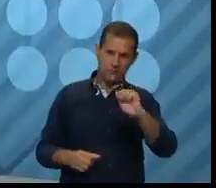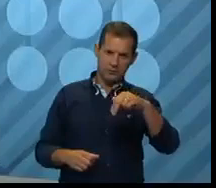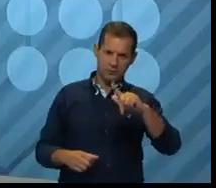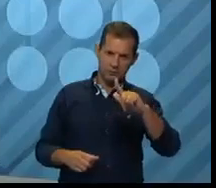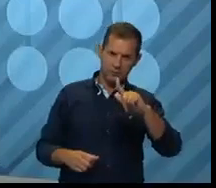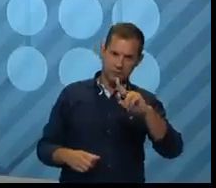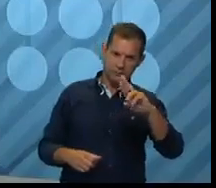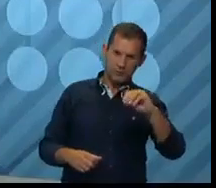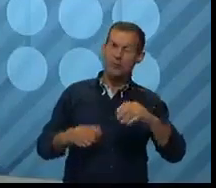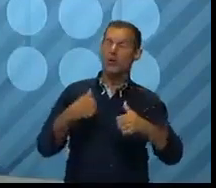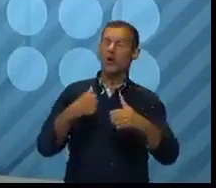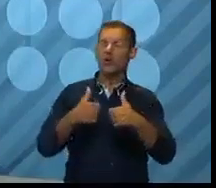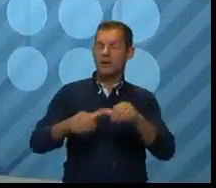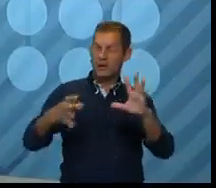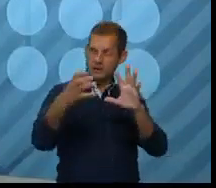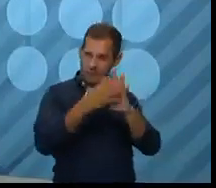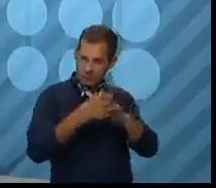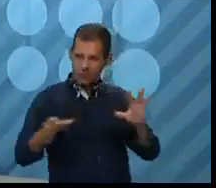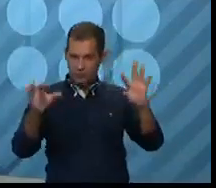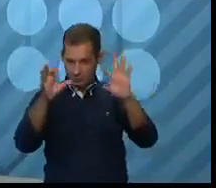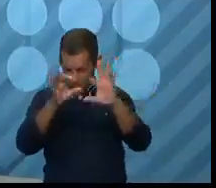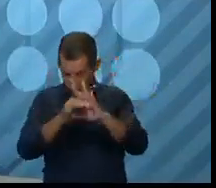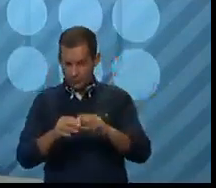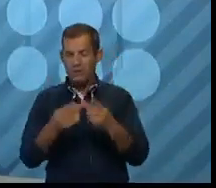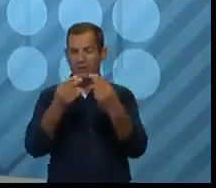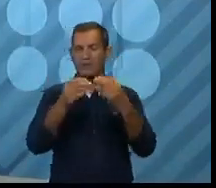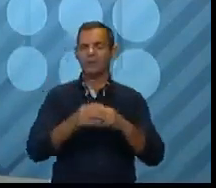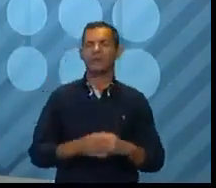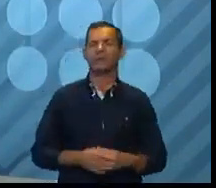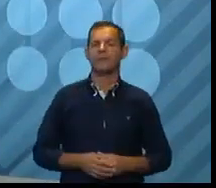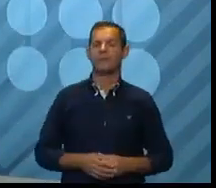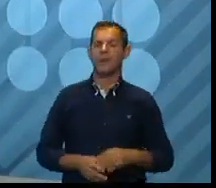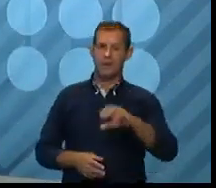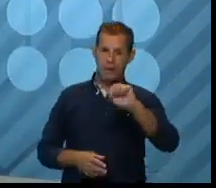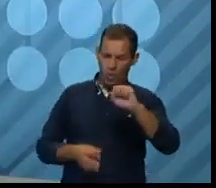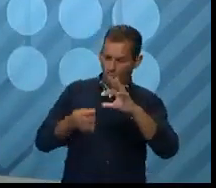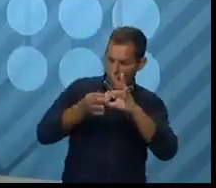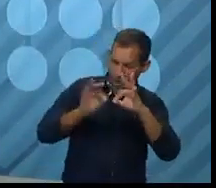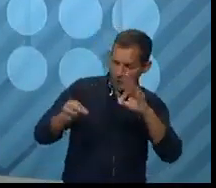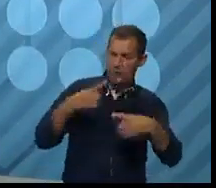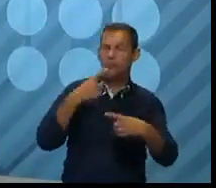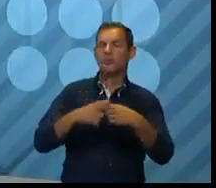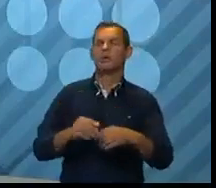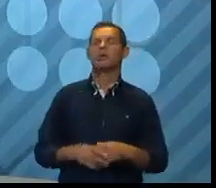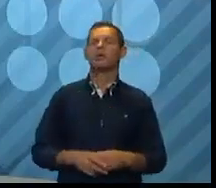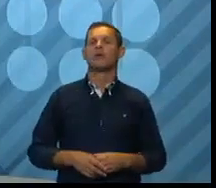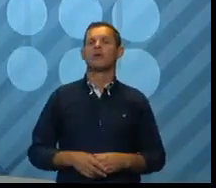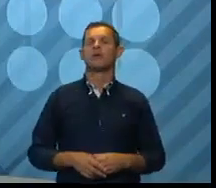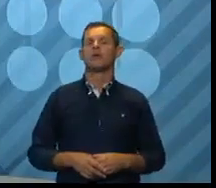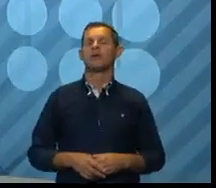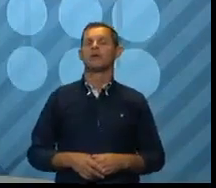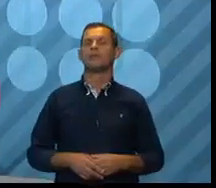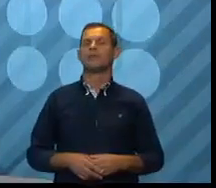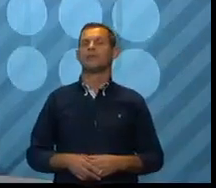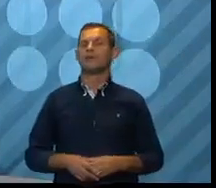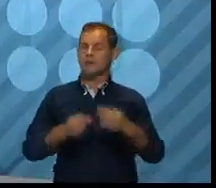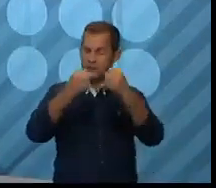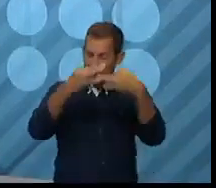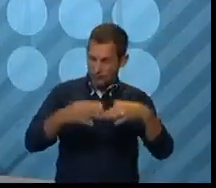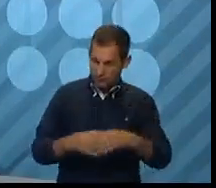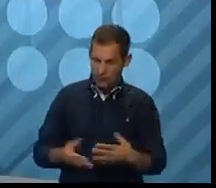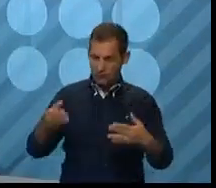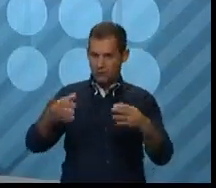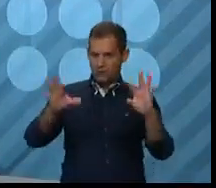Então, esse símbolo da integral, ele se assemelha a um S alongado justamente por causa da definição